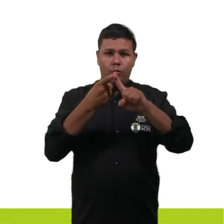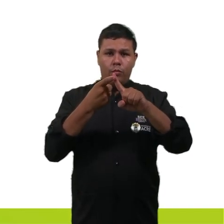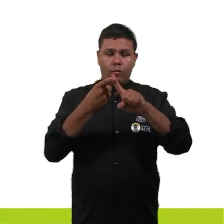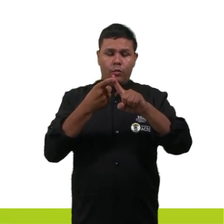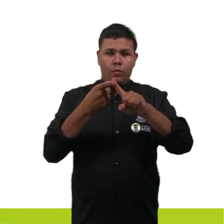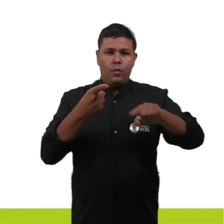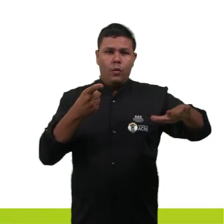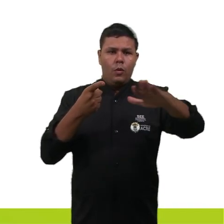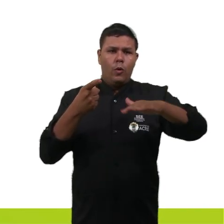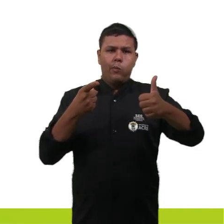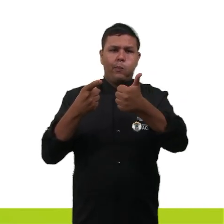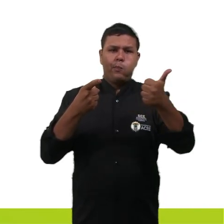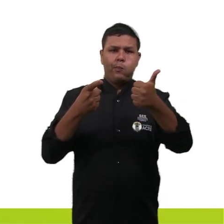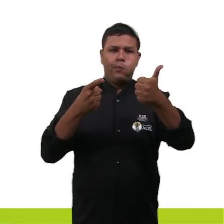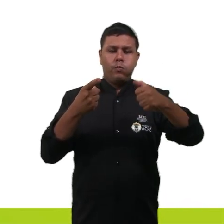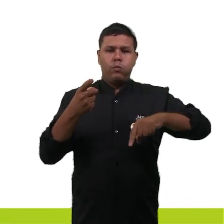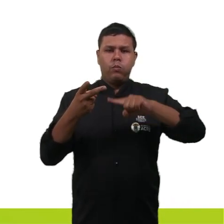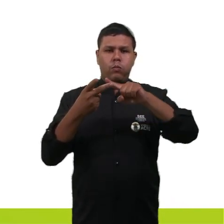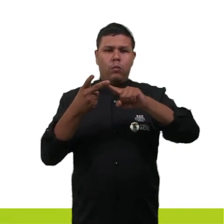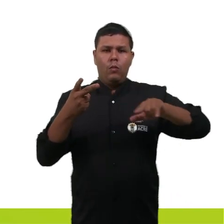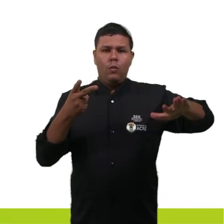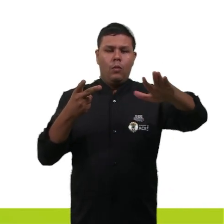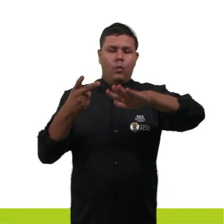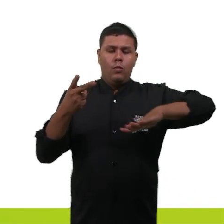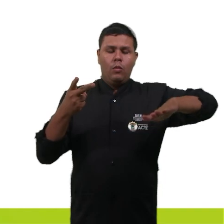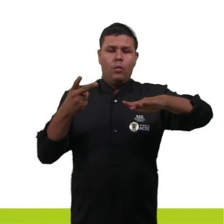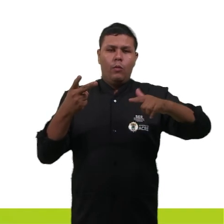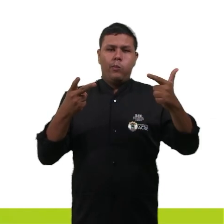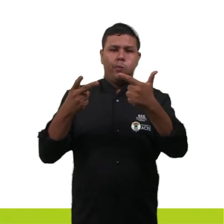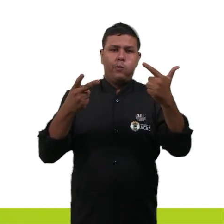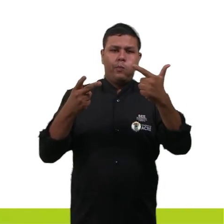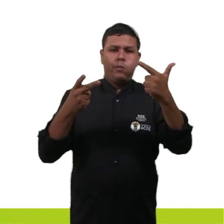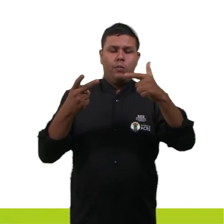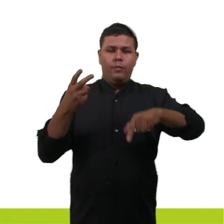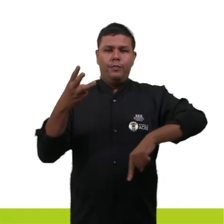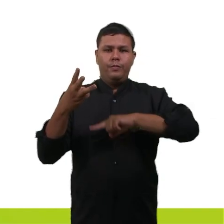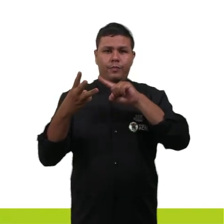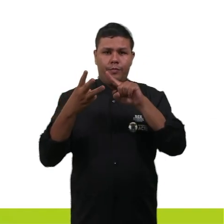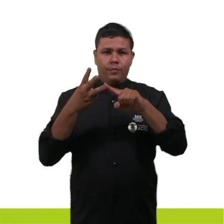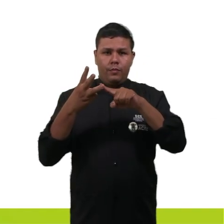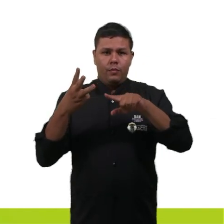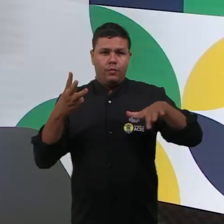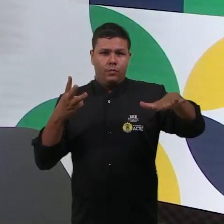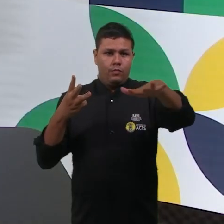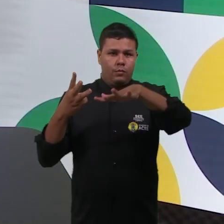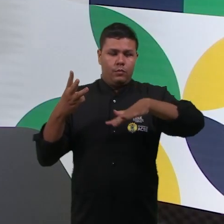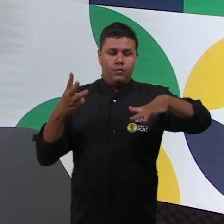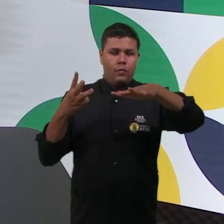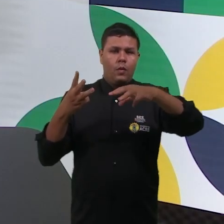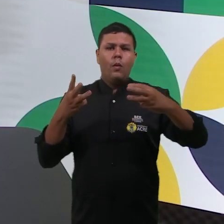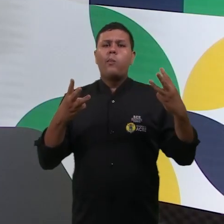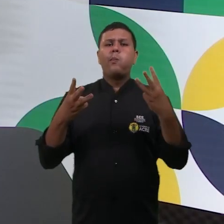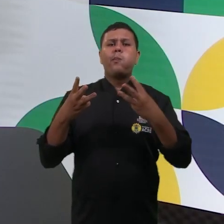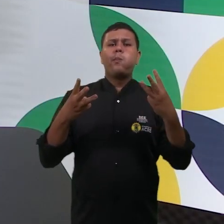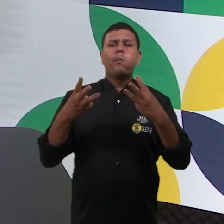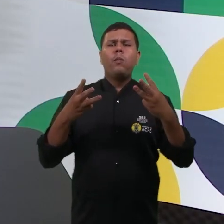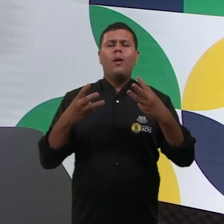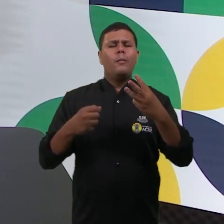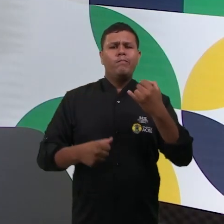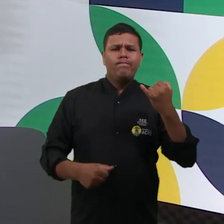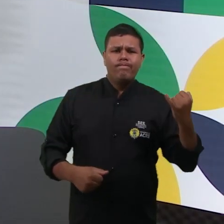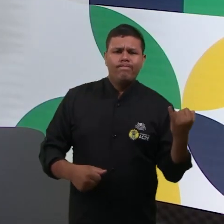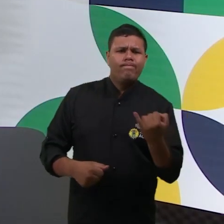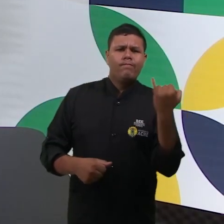primário, setor secundário e o setor terciário. Muito importante a